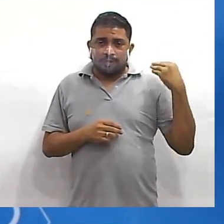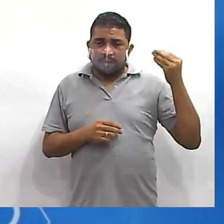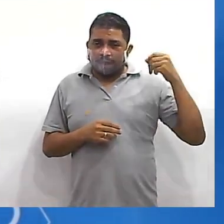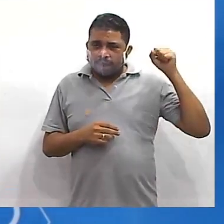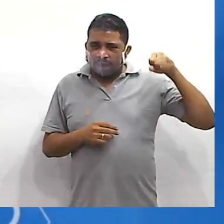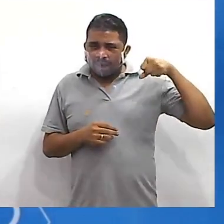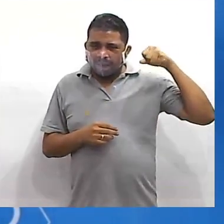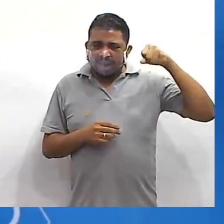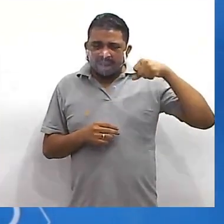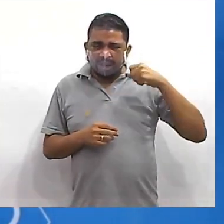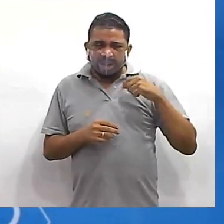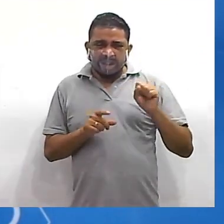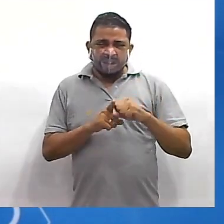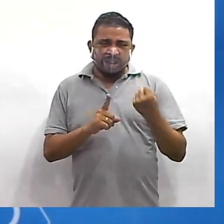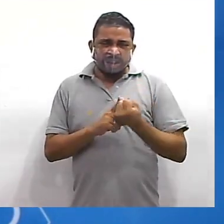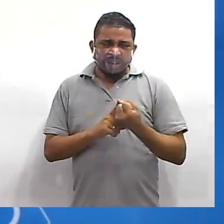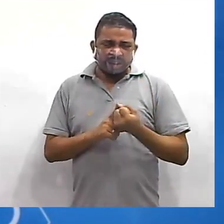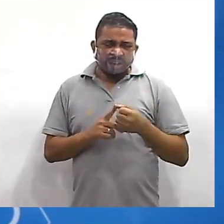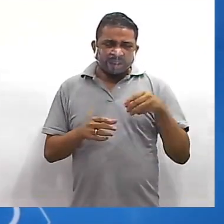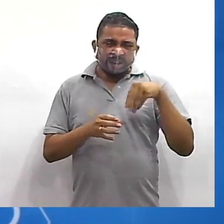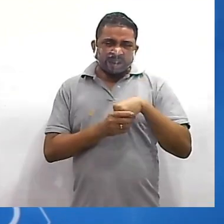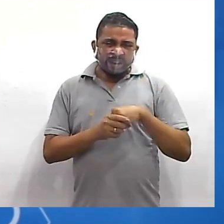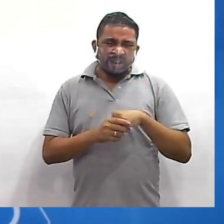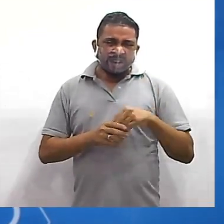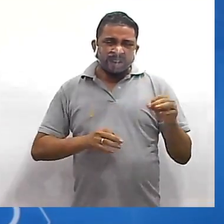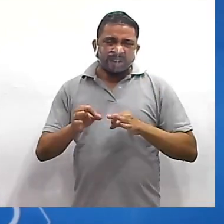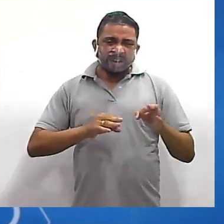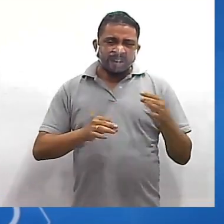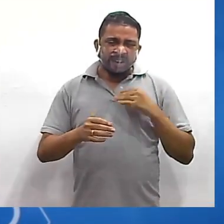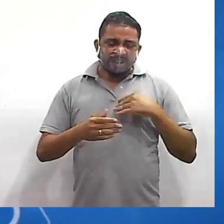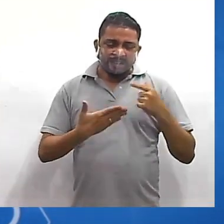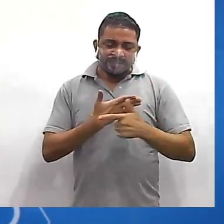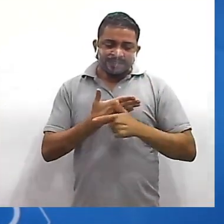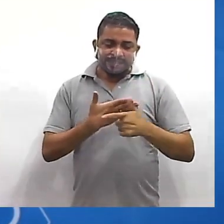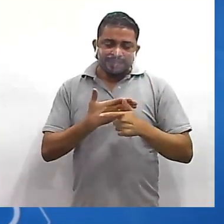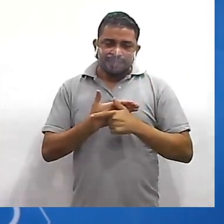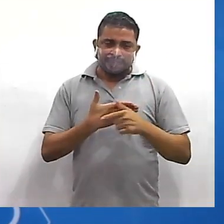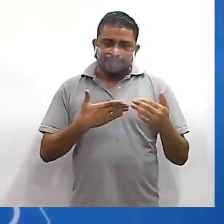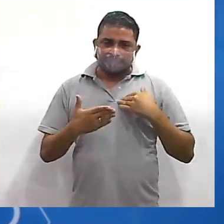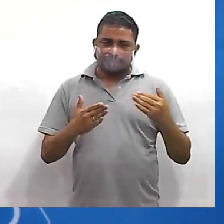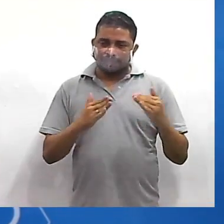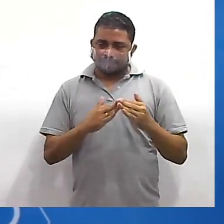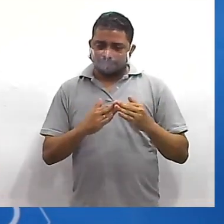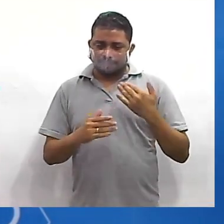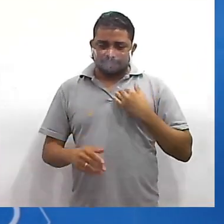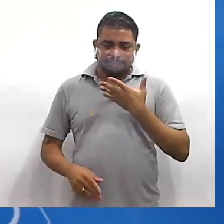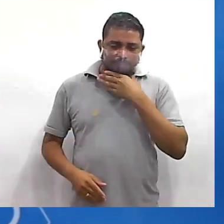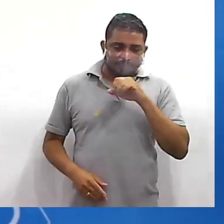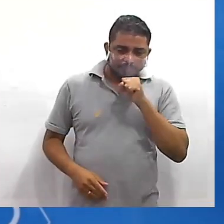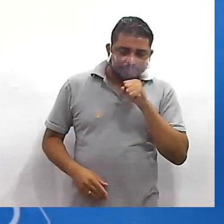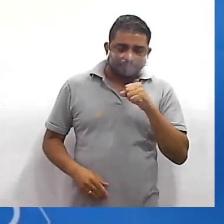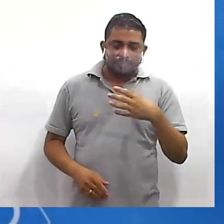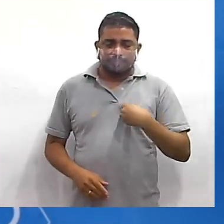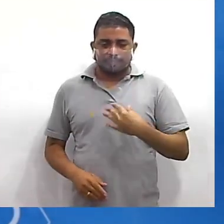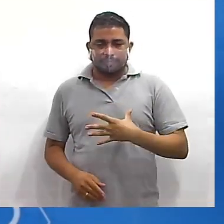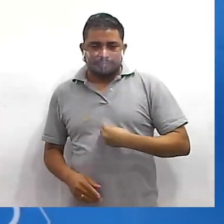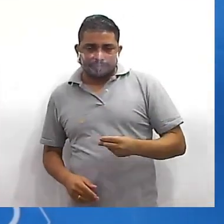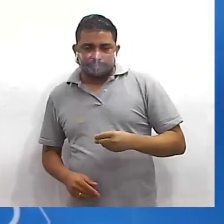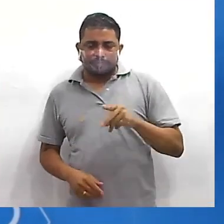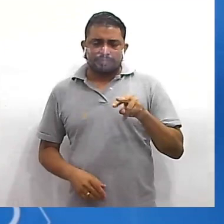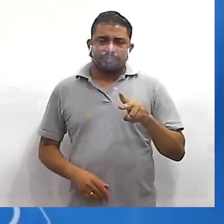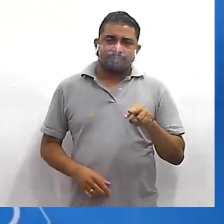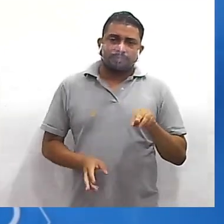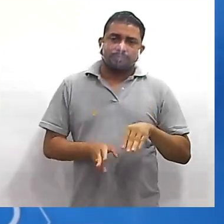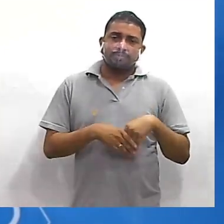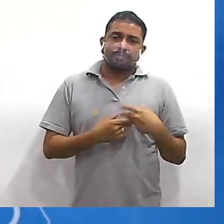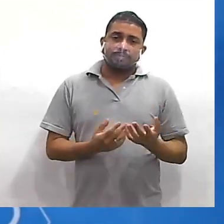Então, dentro da organização, eu assumo um papel. Quando eu estou em casa, eu sou pai, eu sou filho, eu sou irmão. Então,